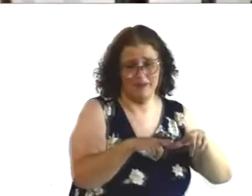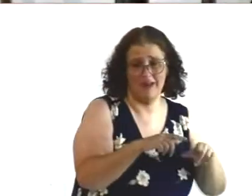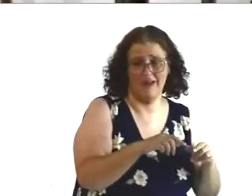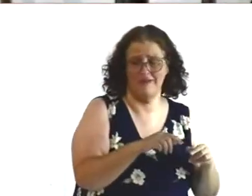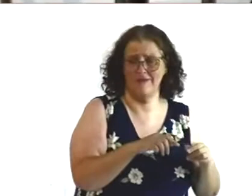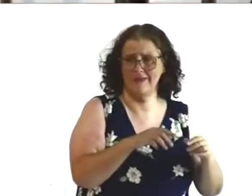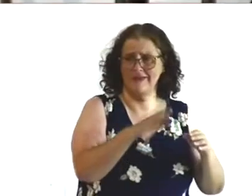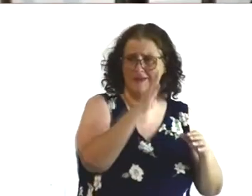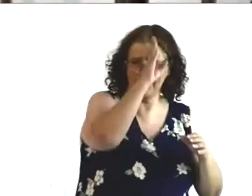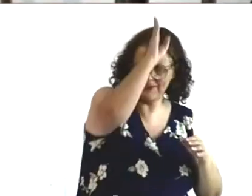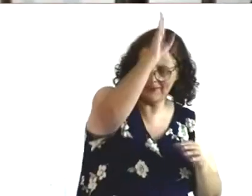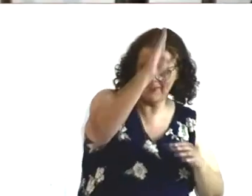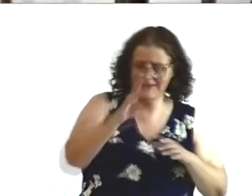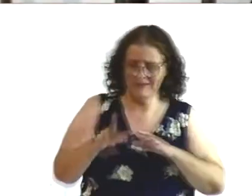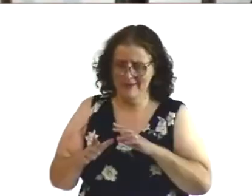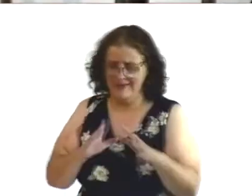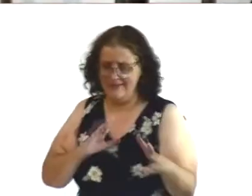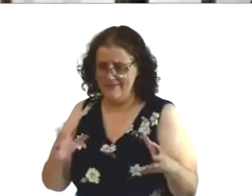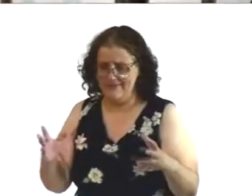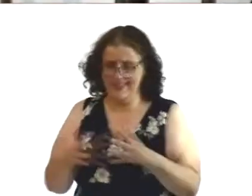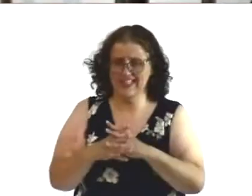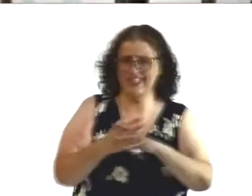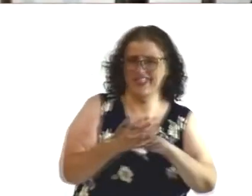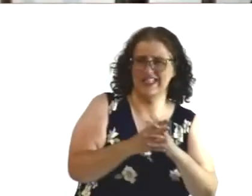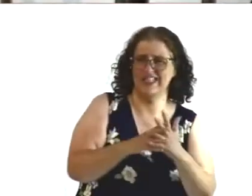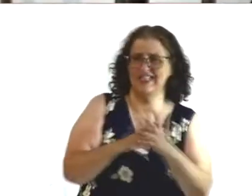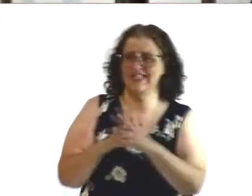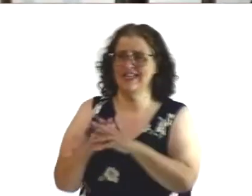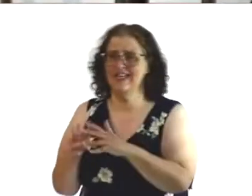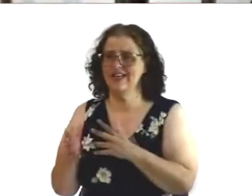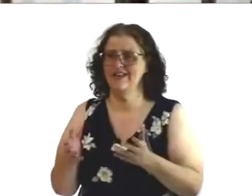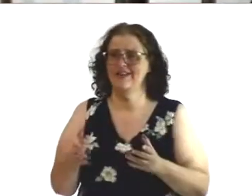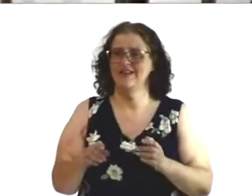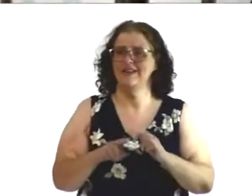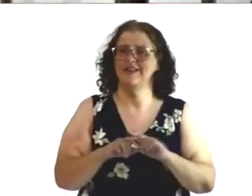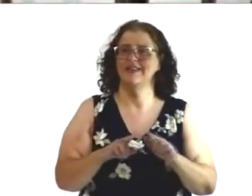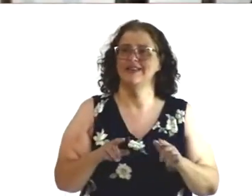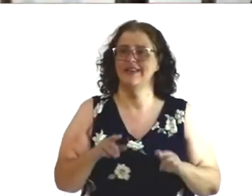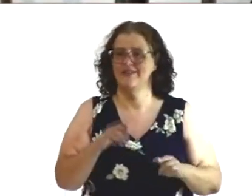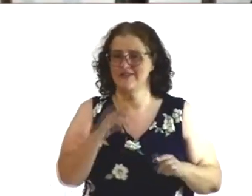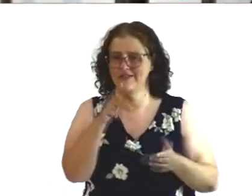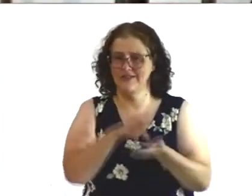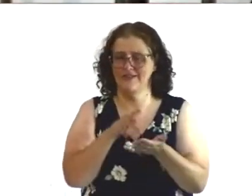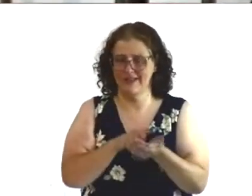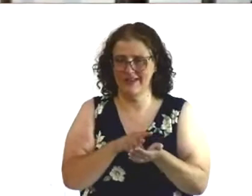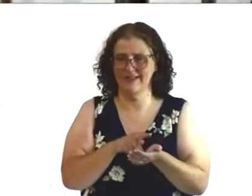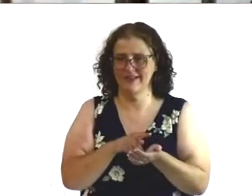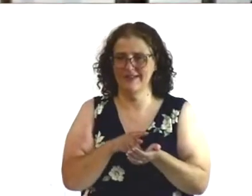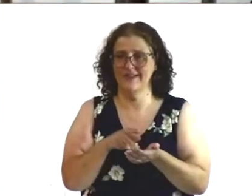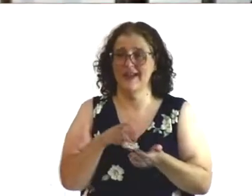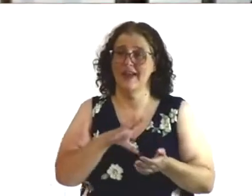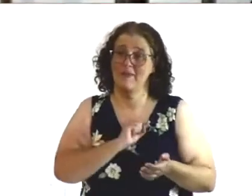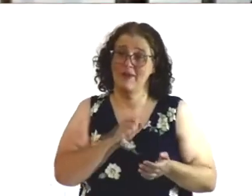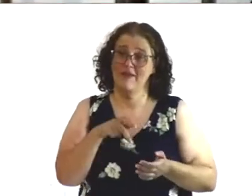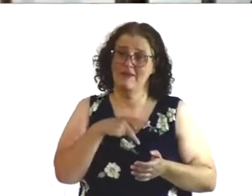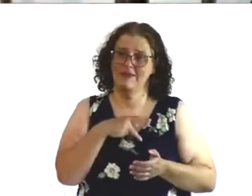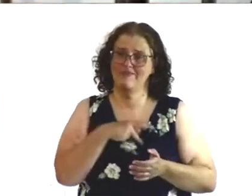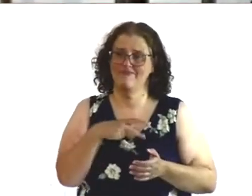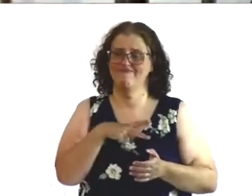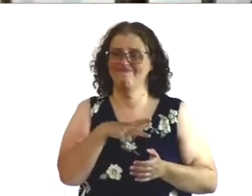propriamente, Herodes é um edomita, ele é ali daquela região, e por isso os judeus o consideravam um